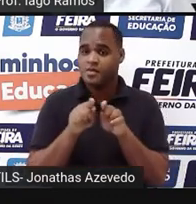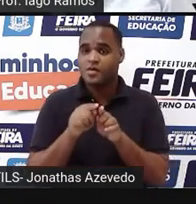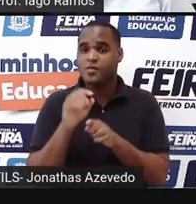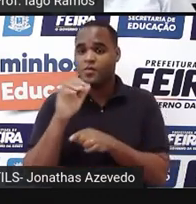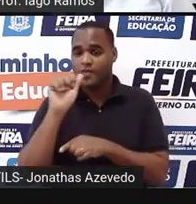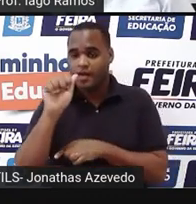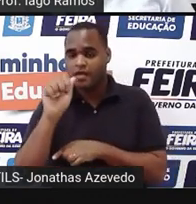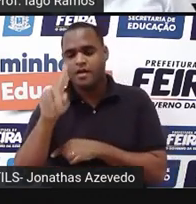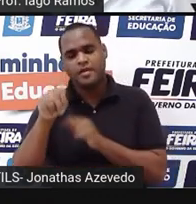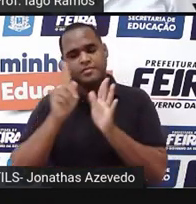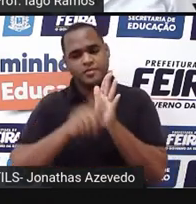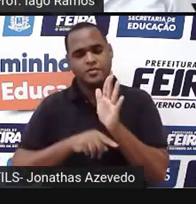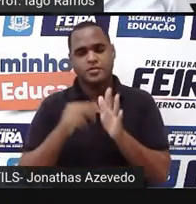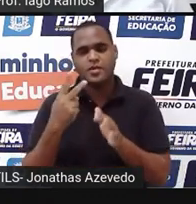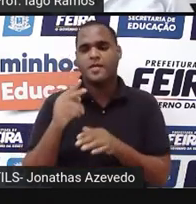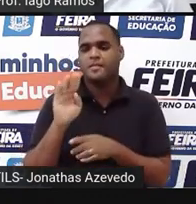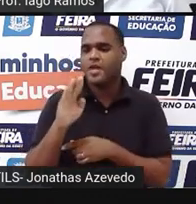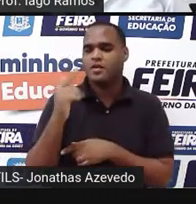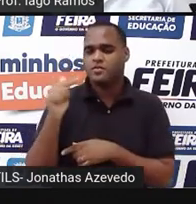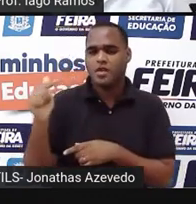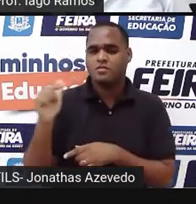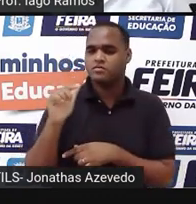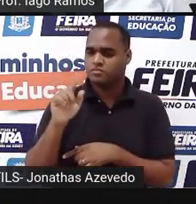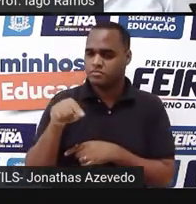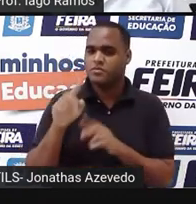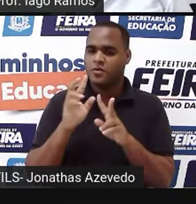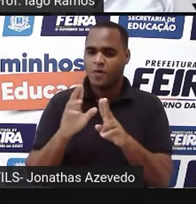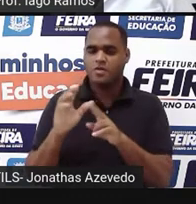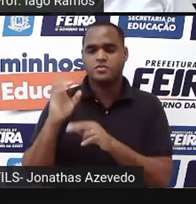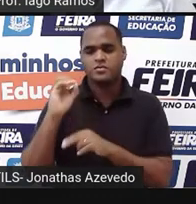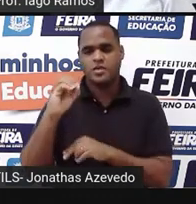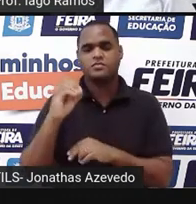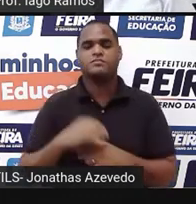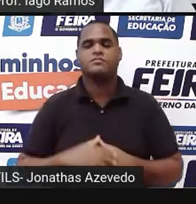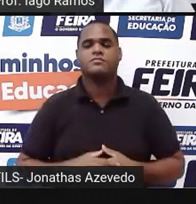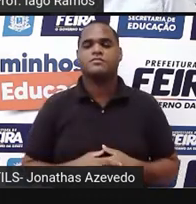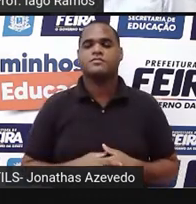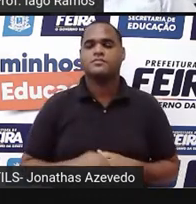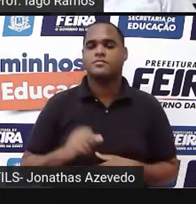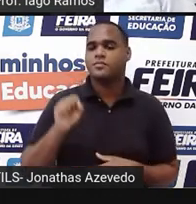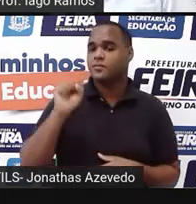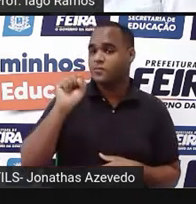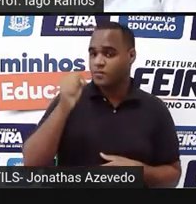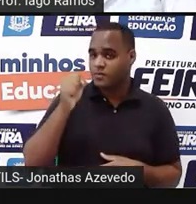2, o B não tem, B é igual a 0, tá? E o 8